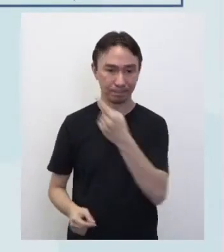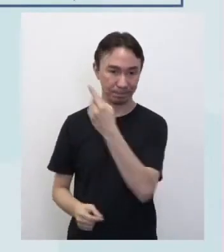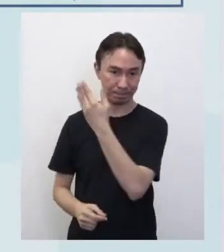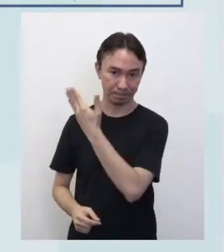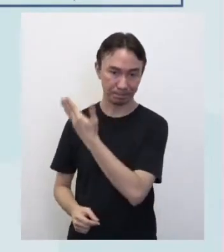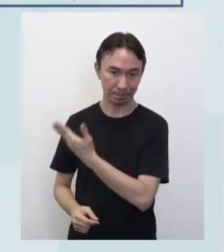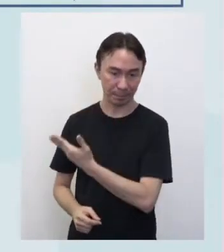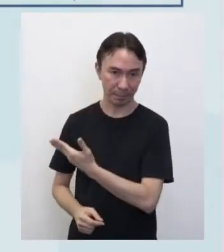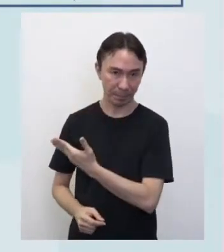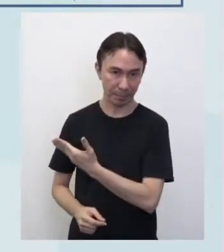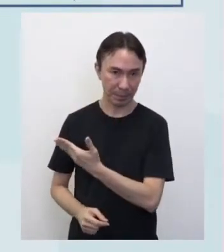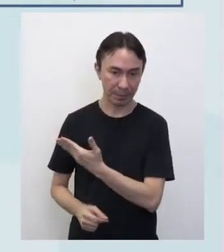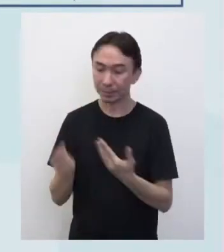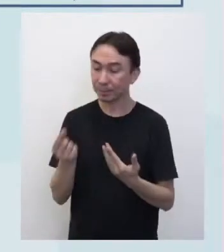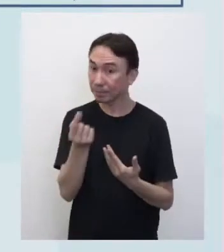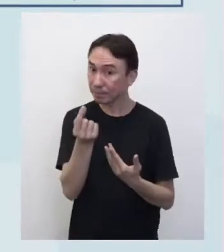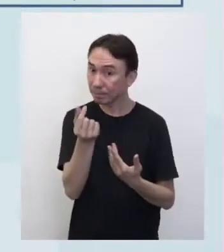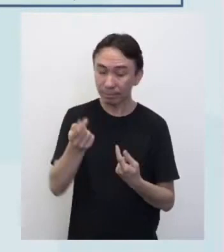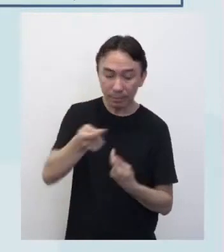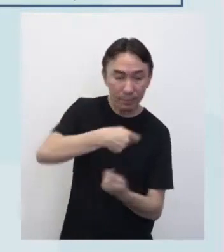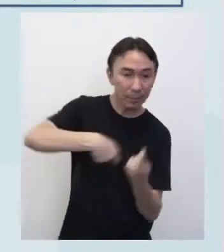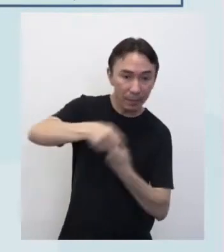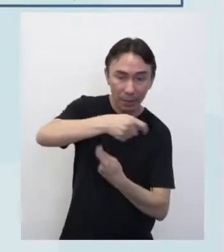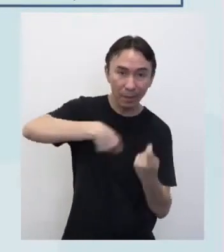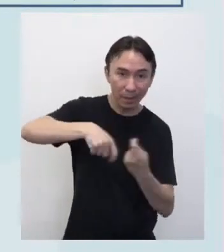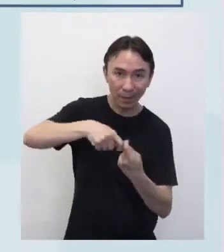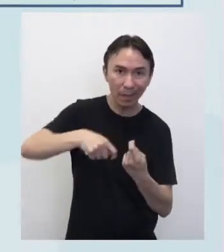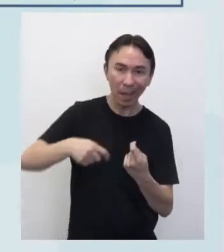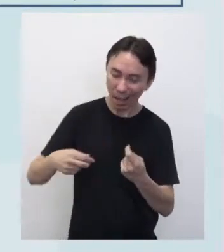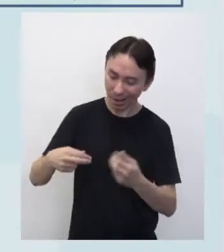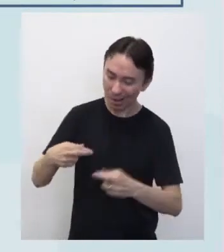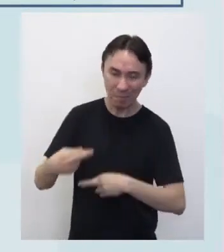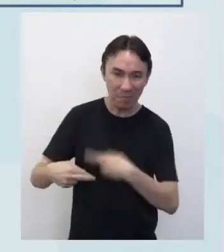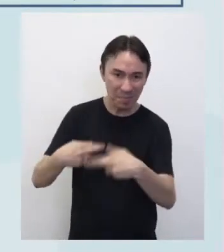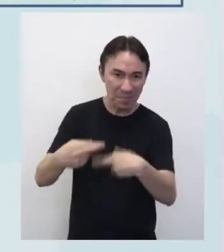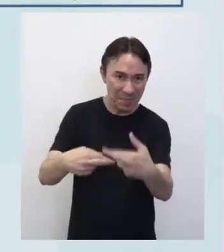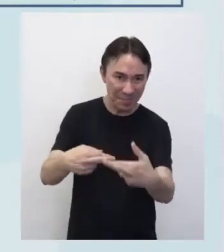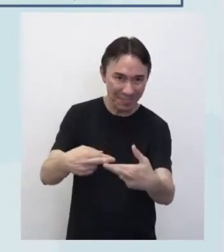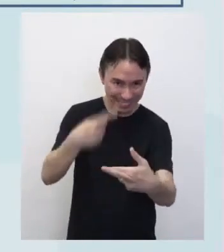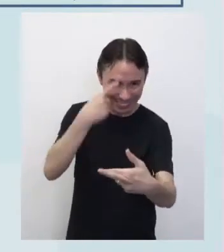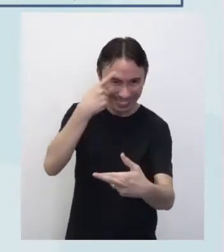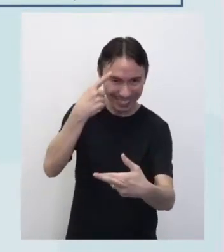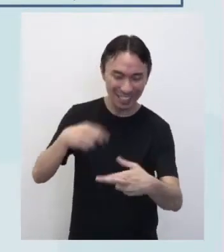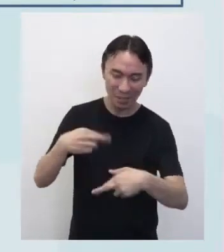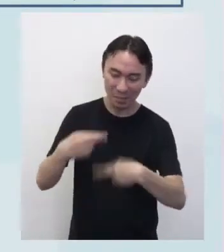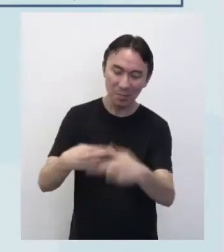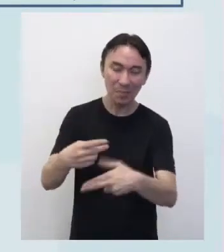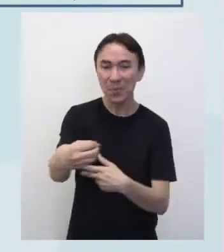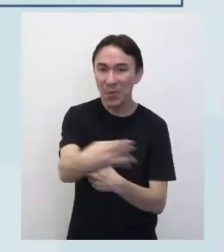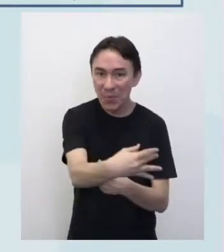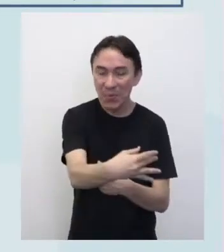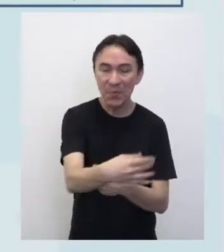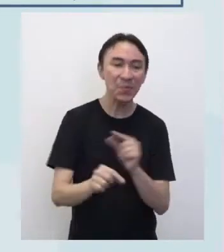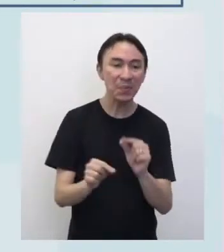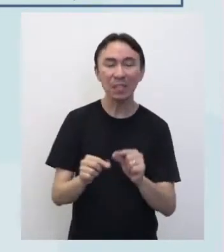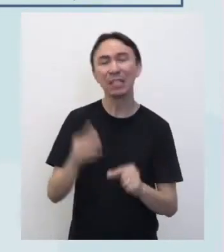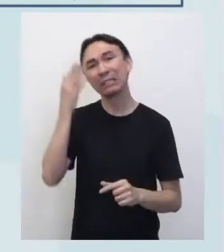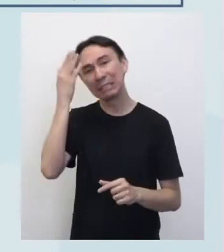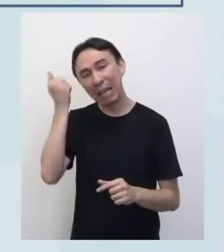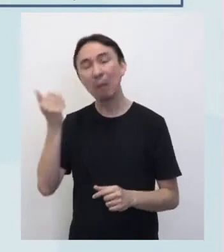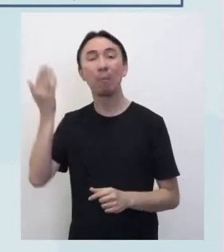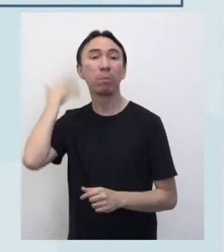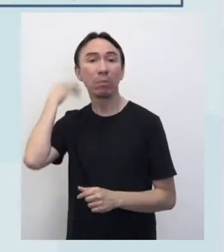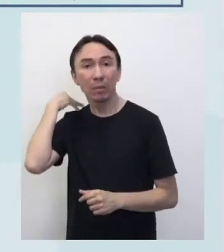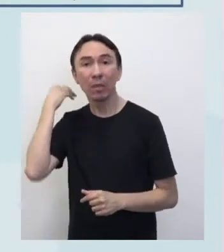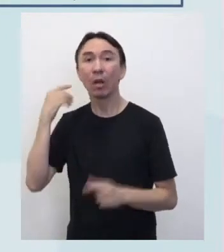fala revigoramento ou renascimento comercial porque a gente sabe que na Roma Antiga, na Grécia Antiga, nas civilizações